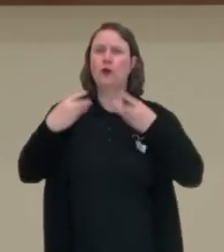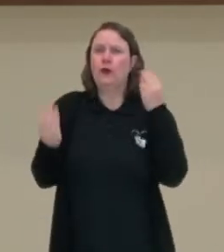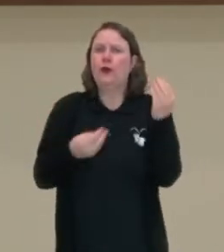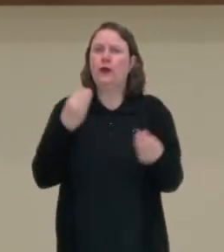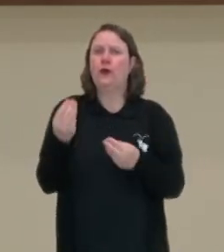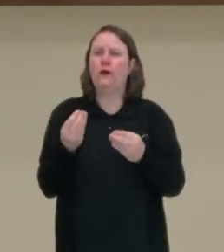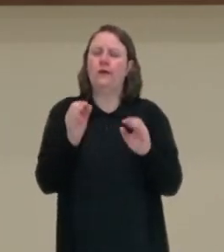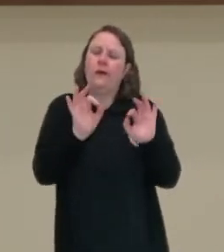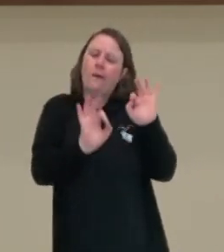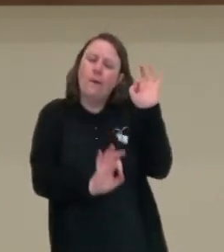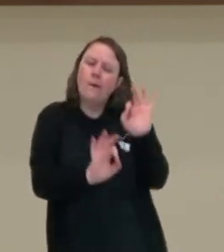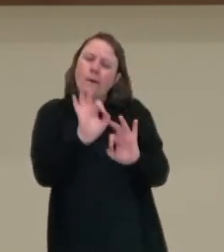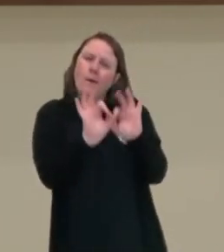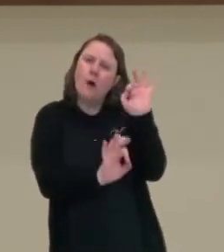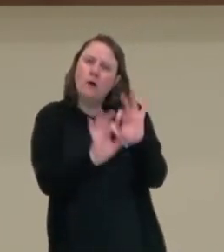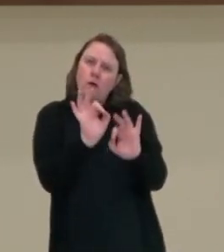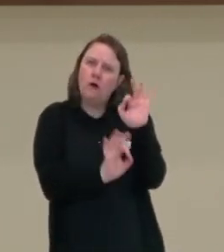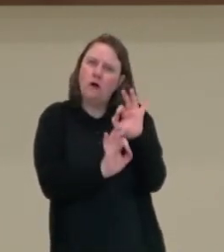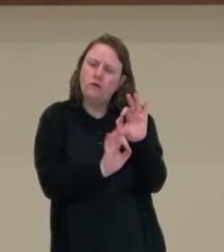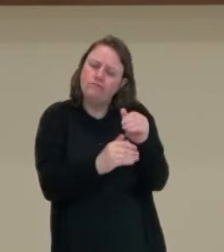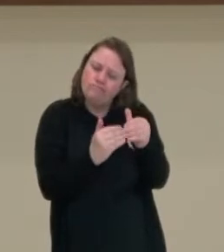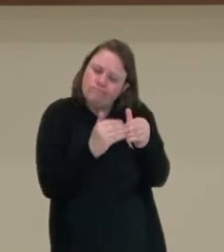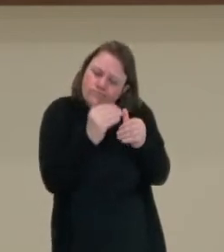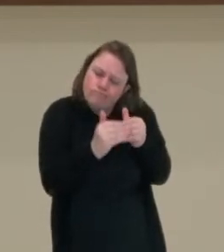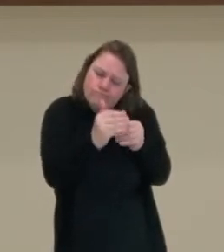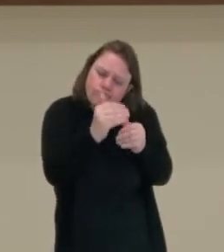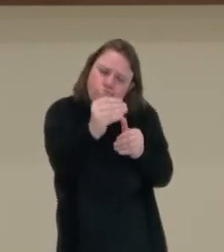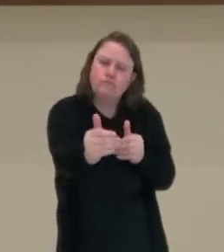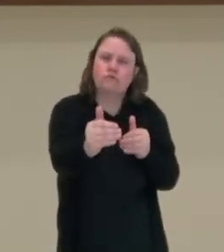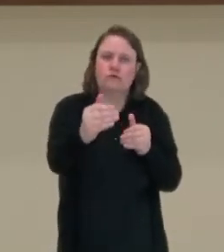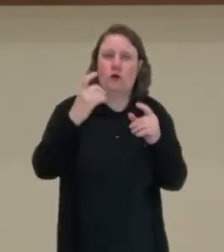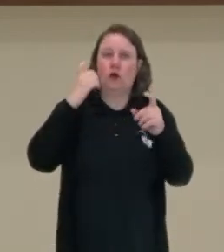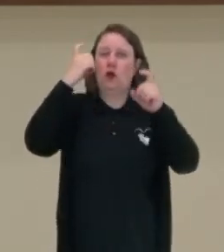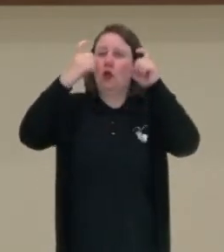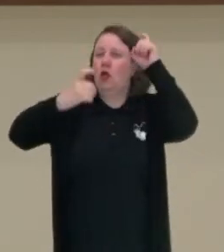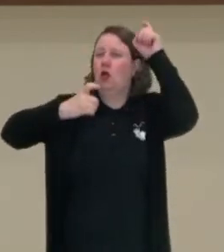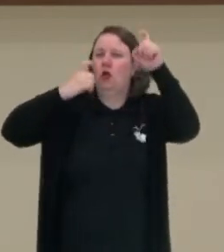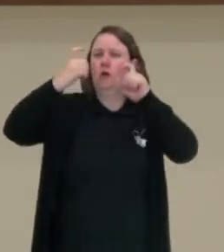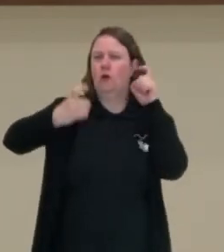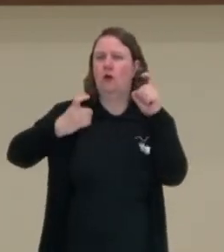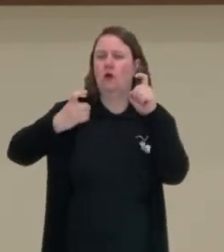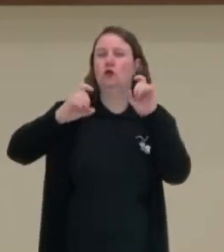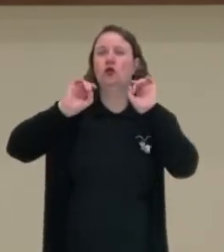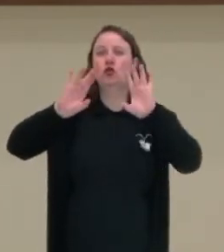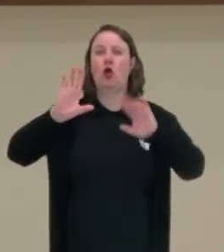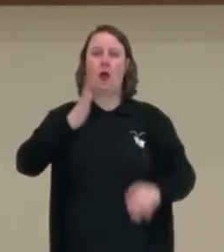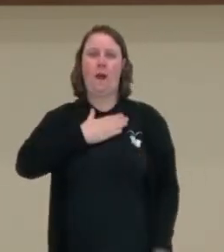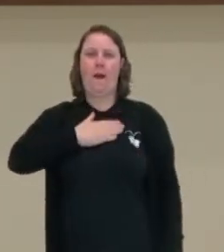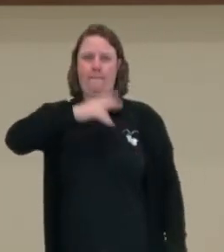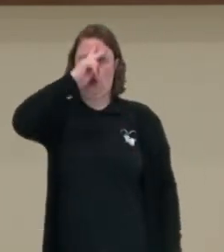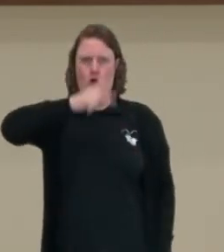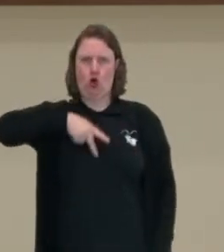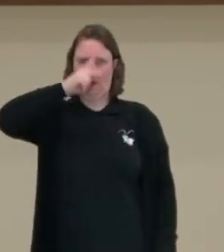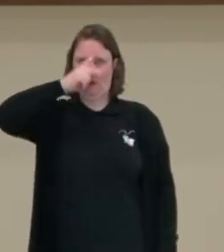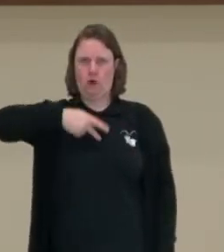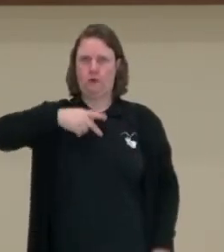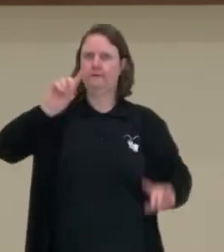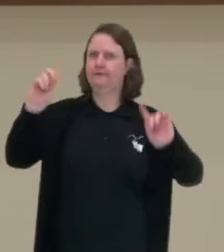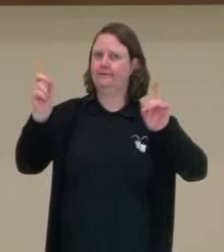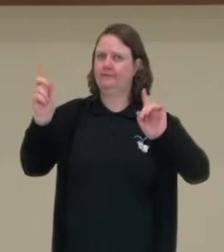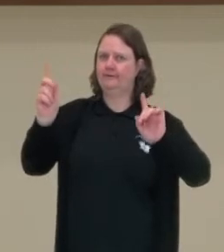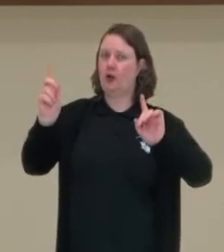se organizar daqui para frente, se preocupando não só com a sua existência, como a dos seus pares